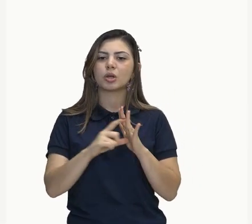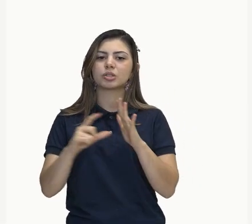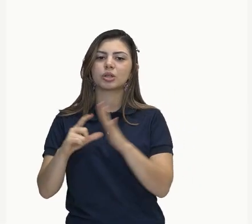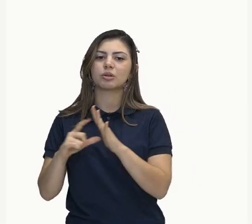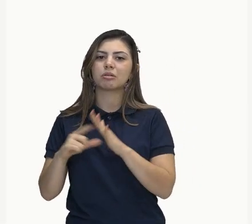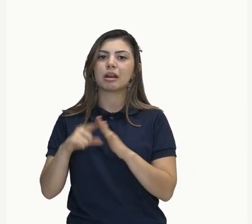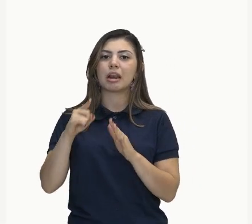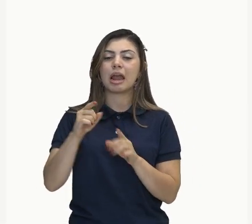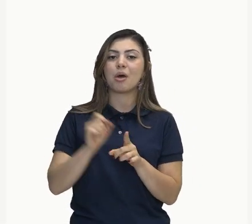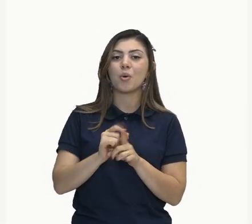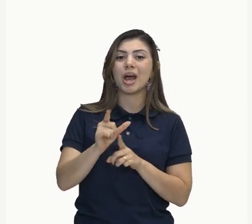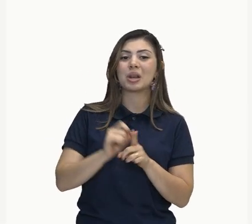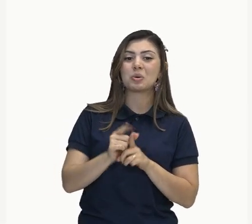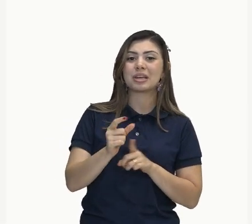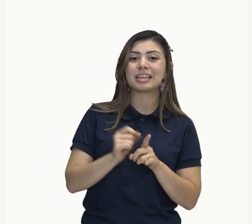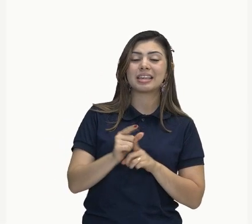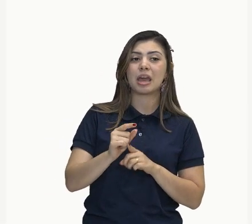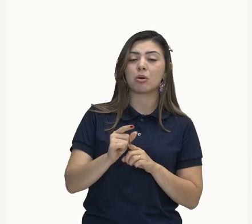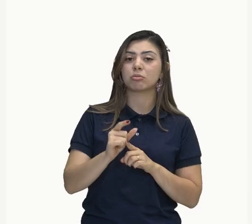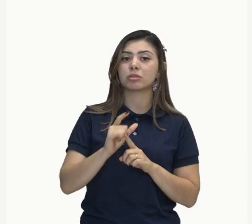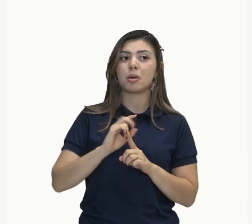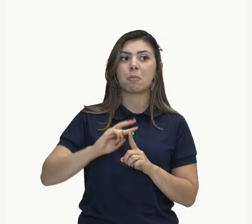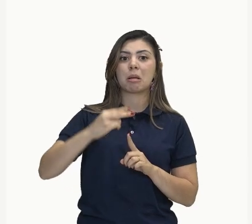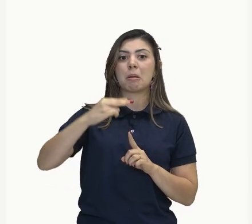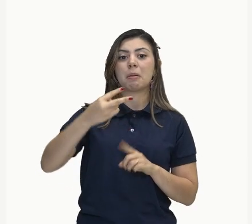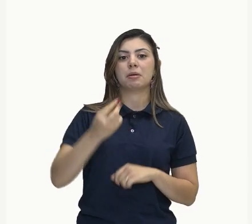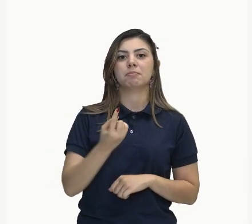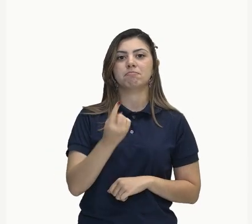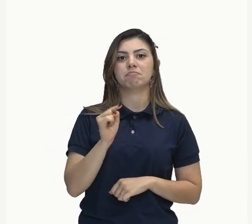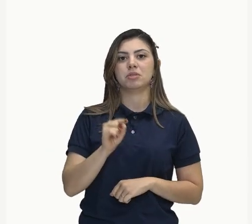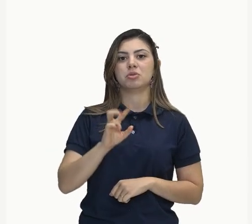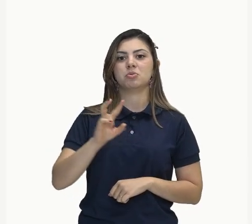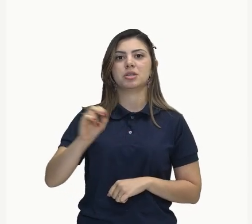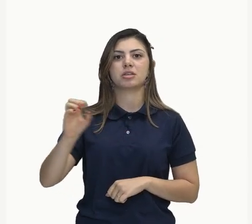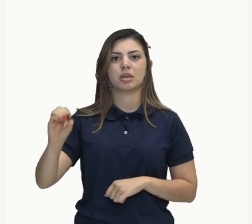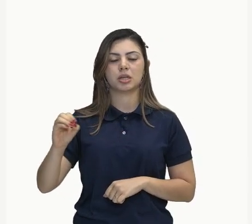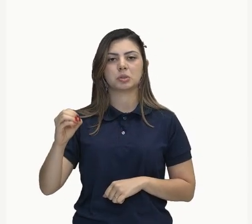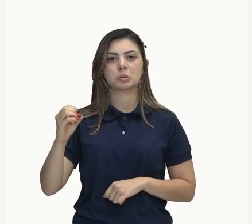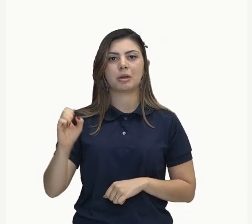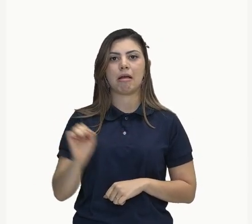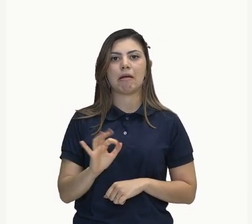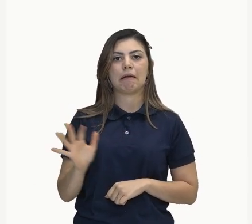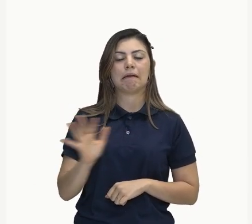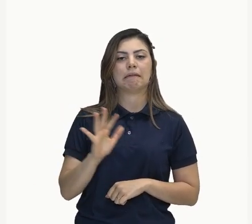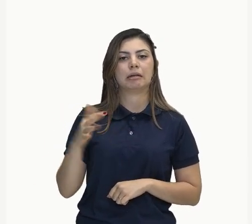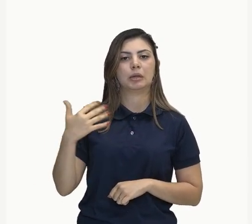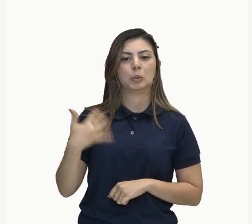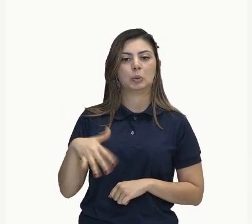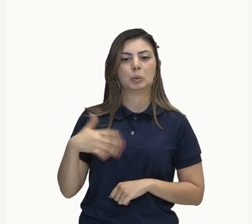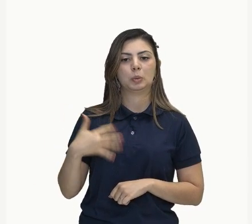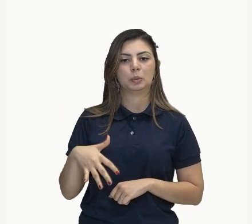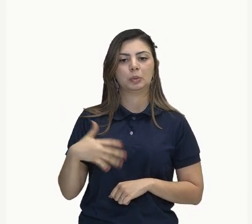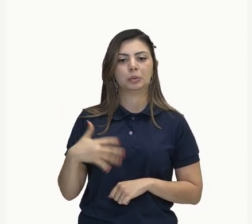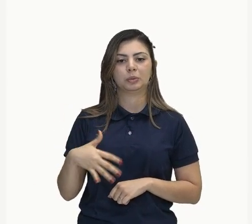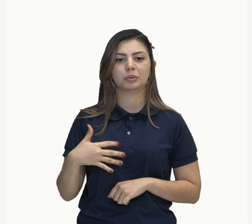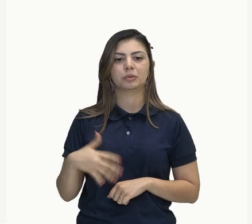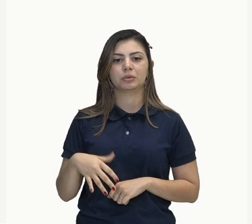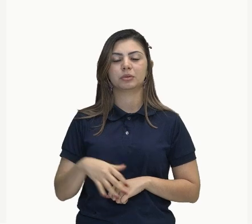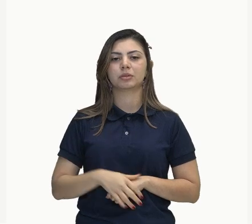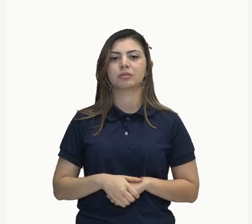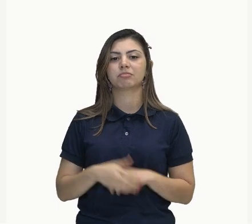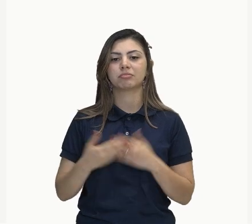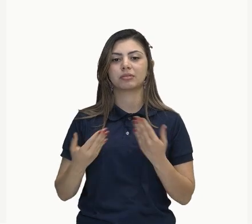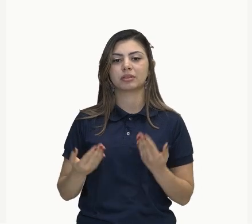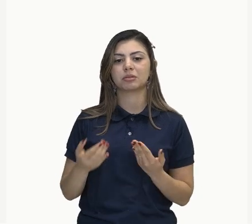aluguel sobe para 1.500. Isso para poder se equiparar às lojas que estão também tendo maior aluguel e tem um